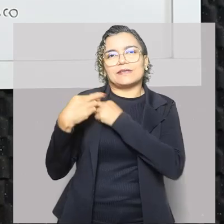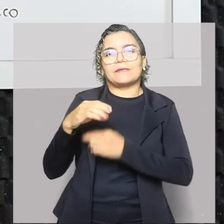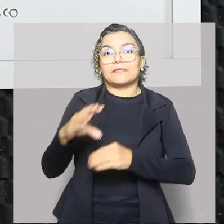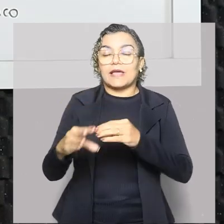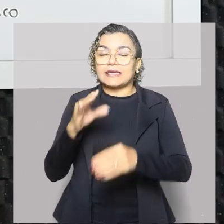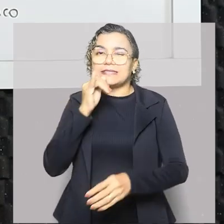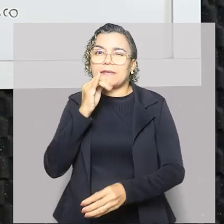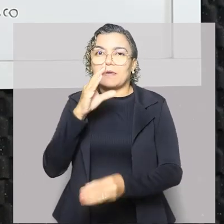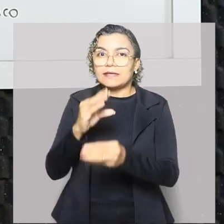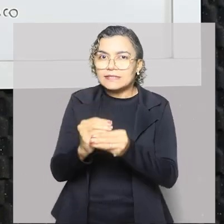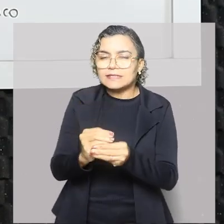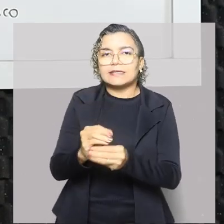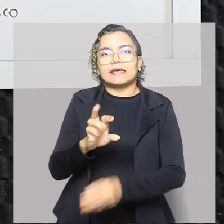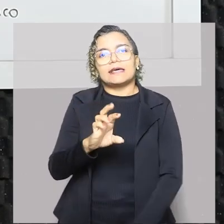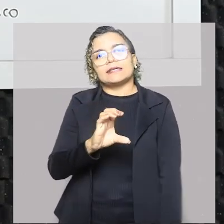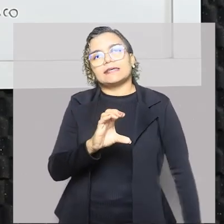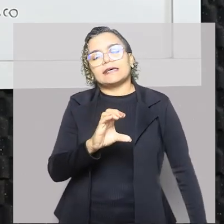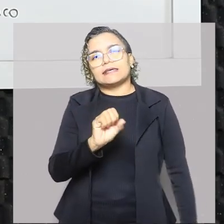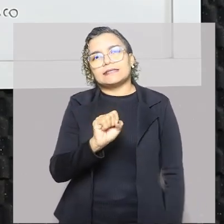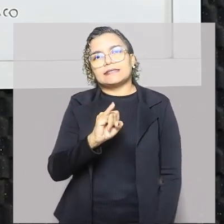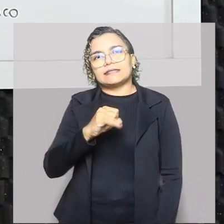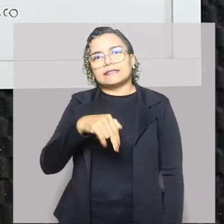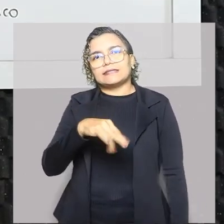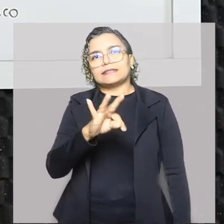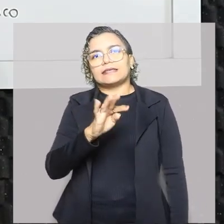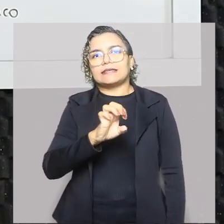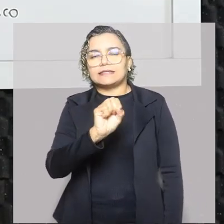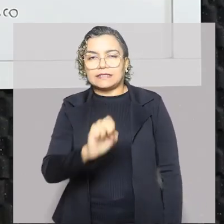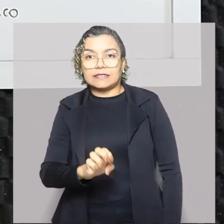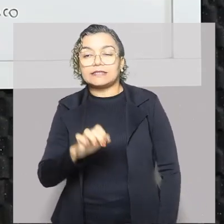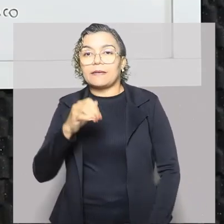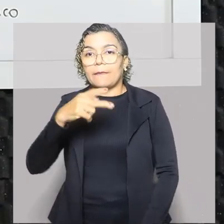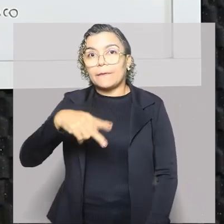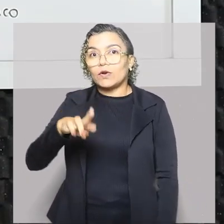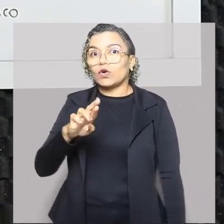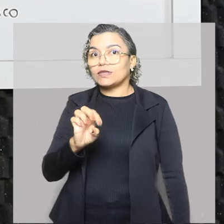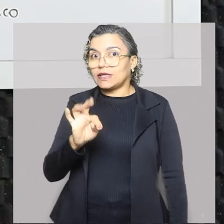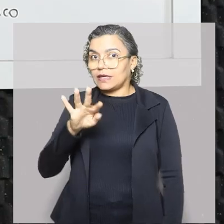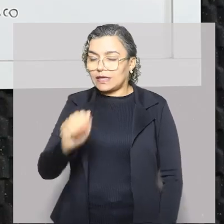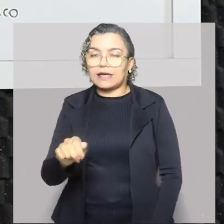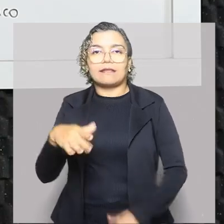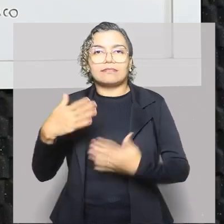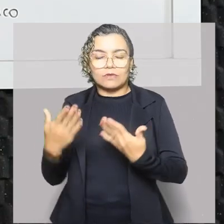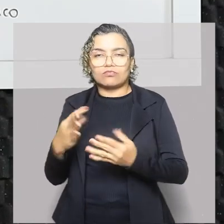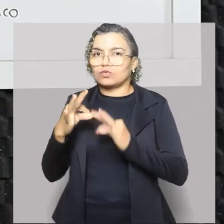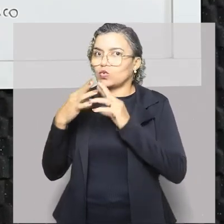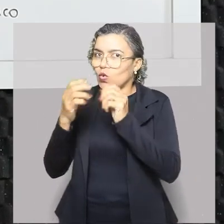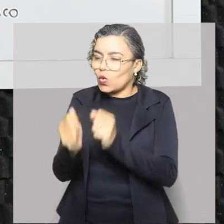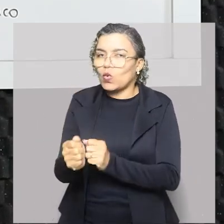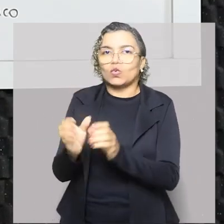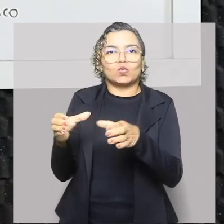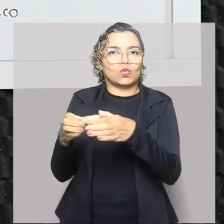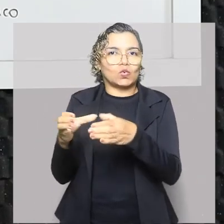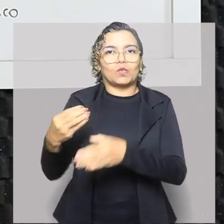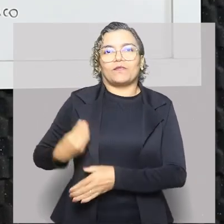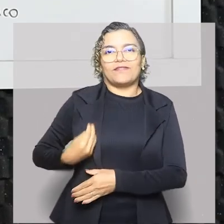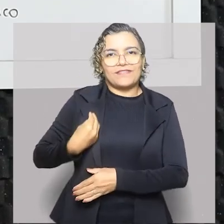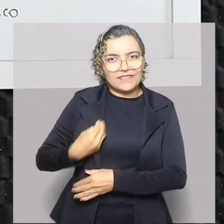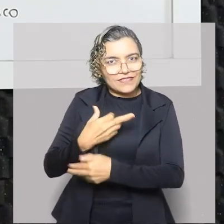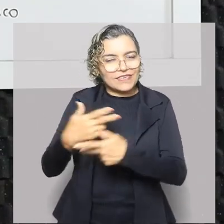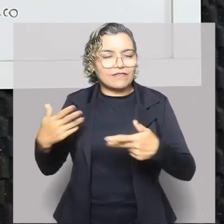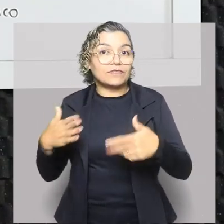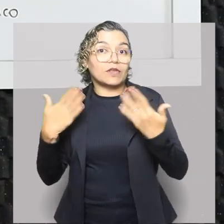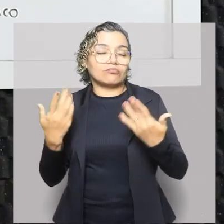proteica. E a síntese proteica é uma característica de todos os organismos vivos, certo? Então a gente pode,